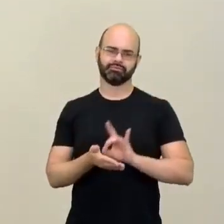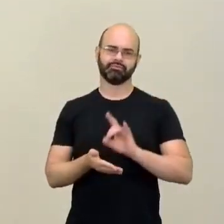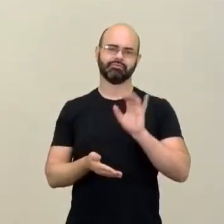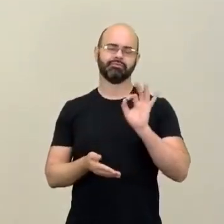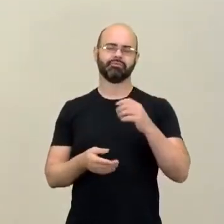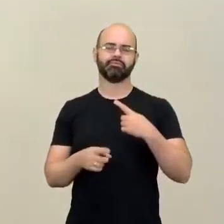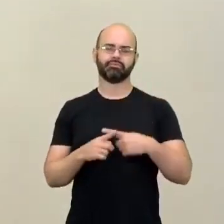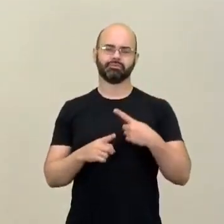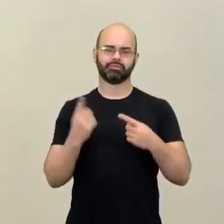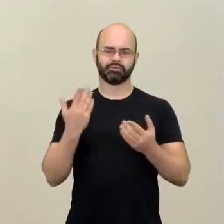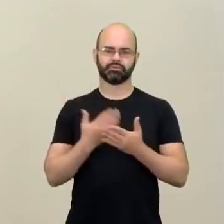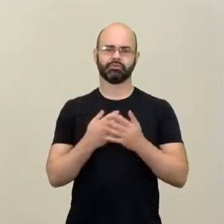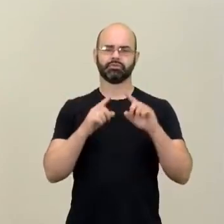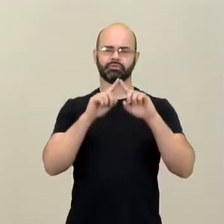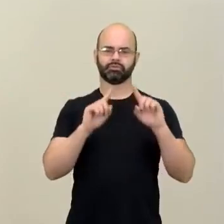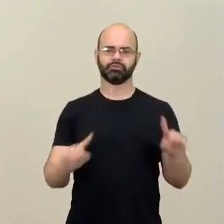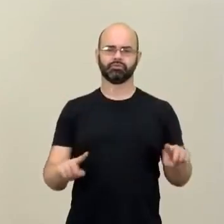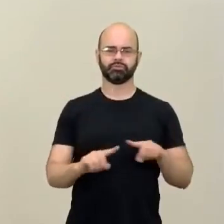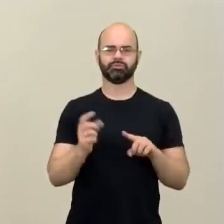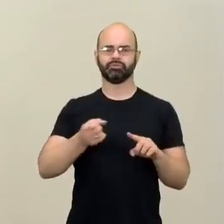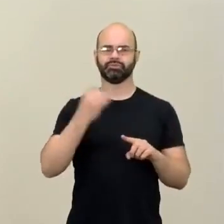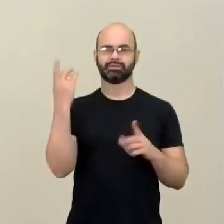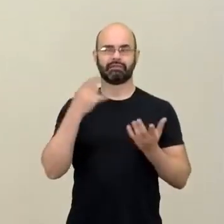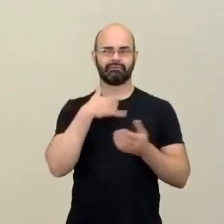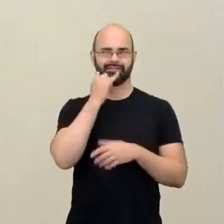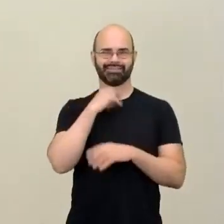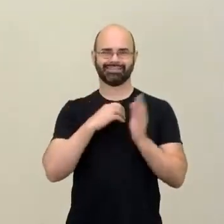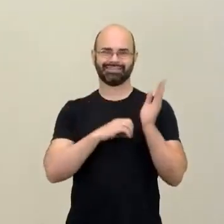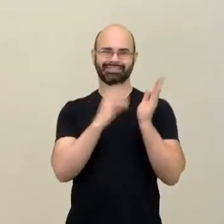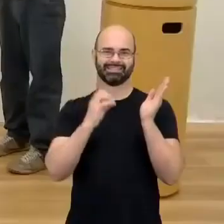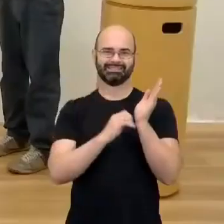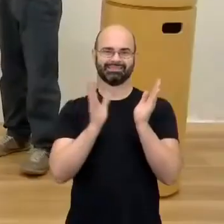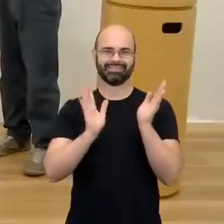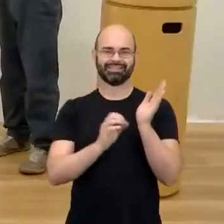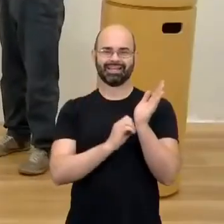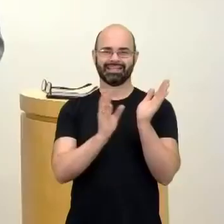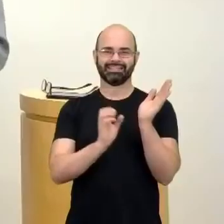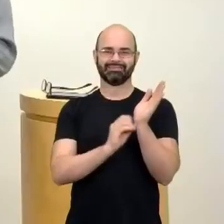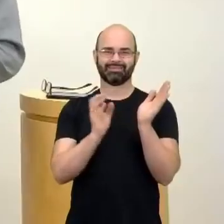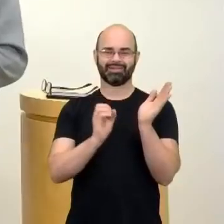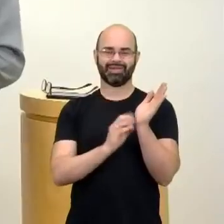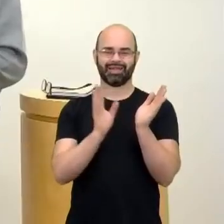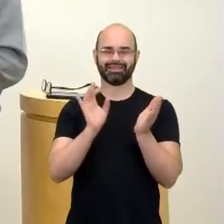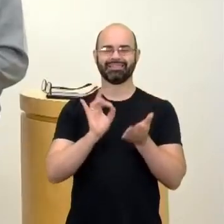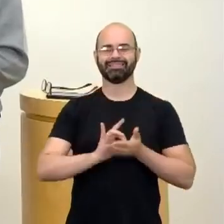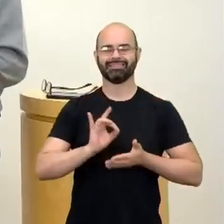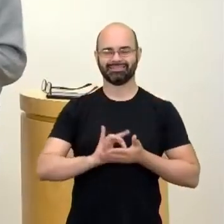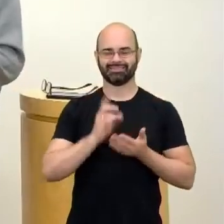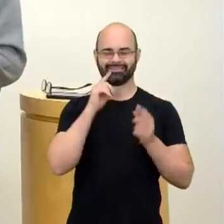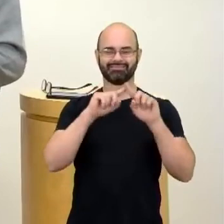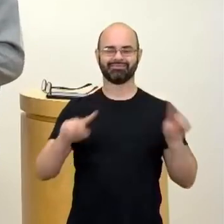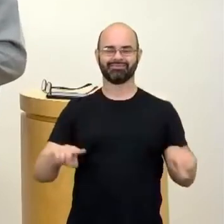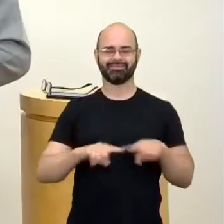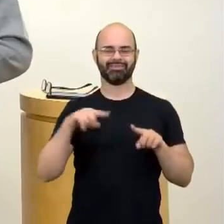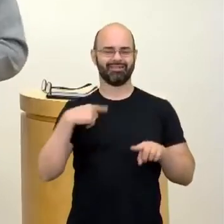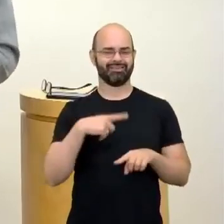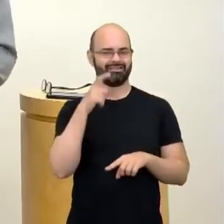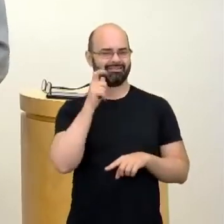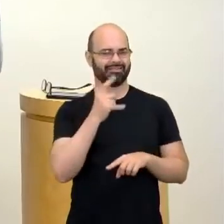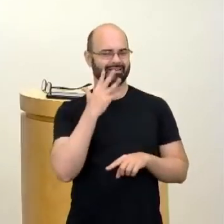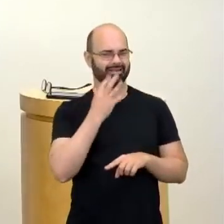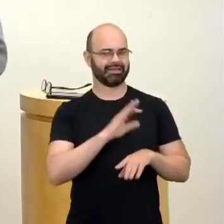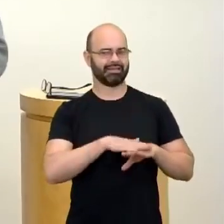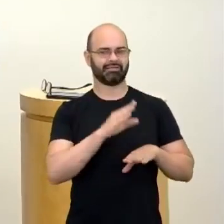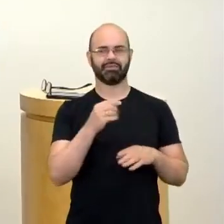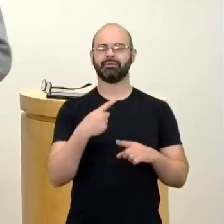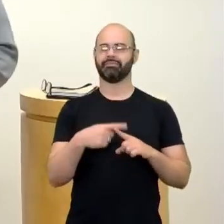um estudo sobre os triângulos, né? Eu já estou dando um Verdade, né? spoiler, né? É verdade. A gente dá muita importância para os triângulos, né? E como eu falei, né, que é uma